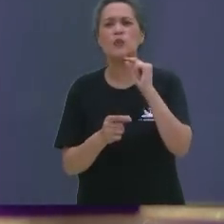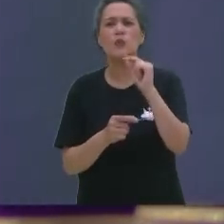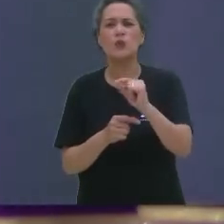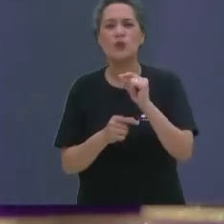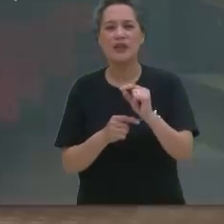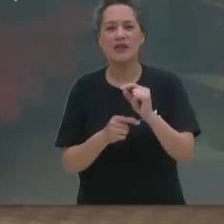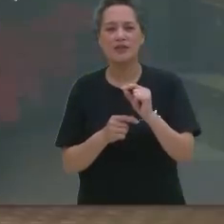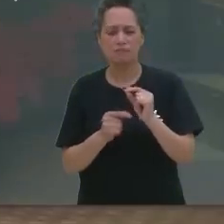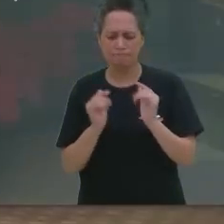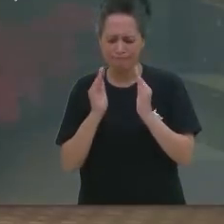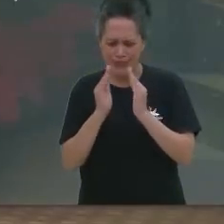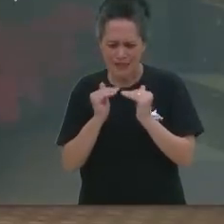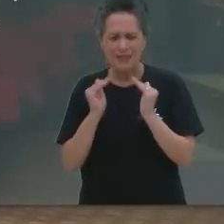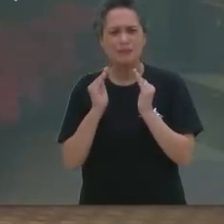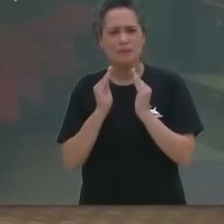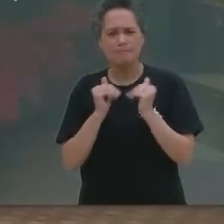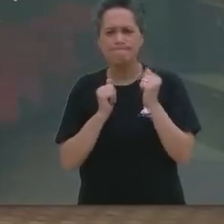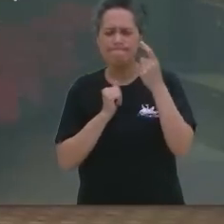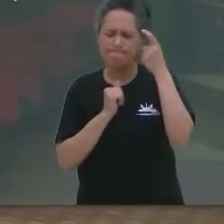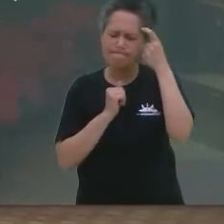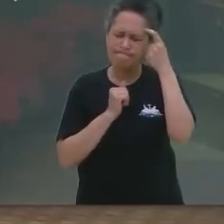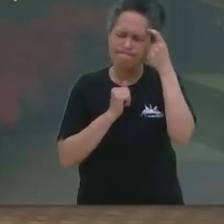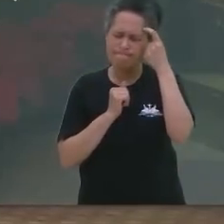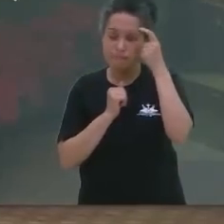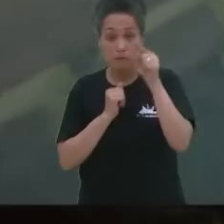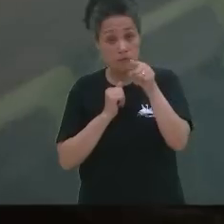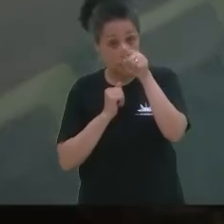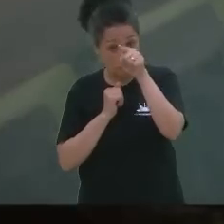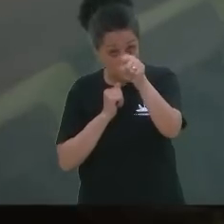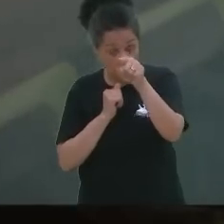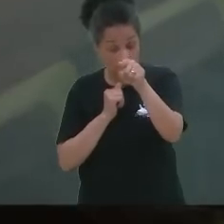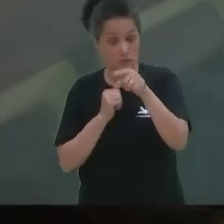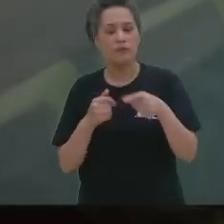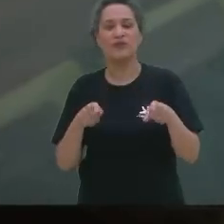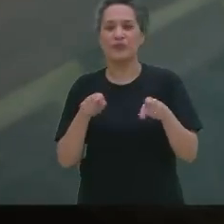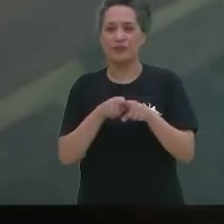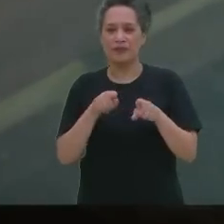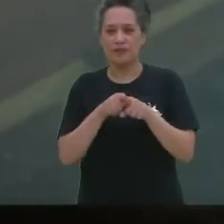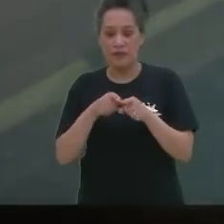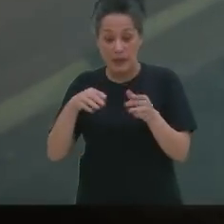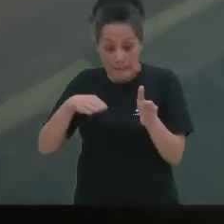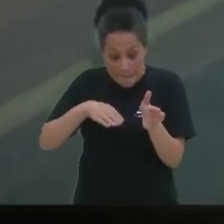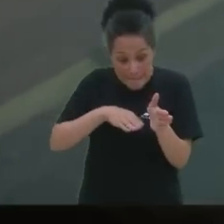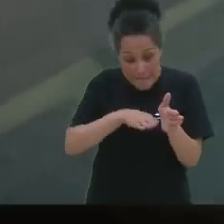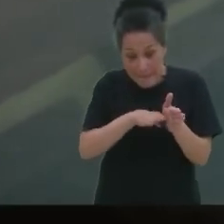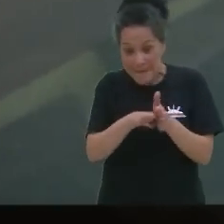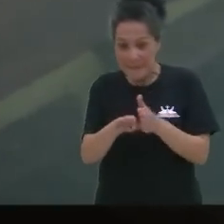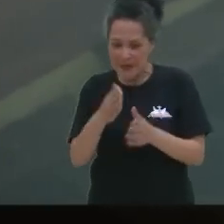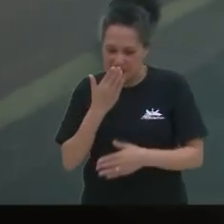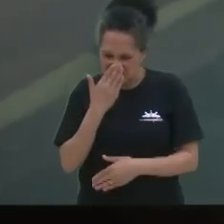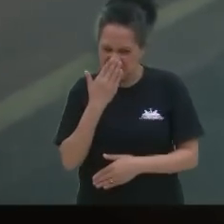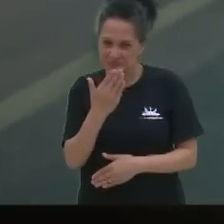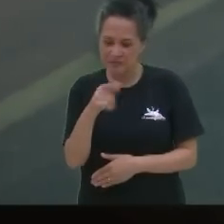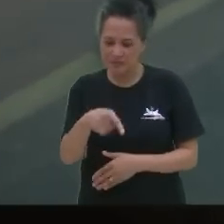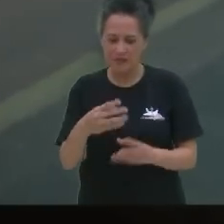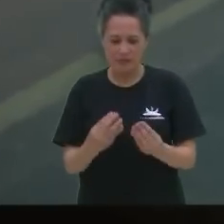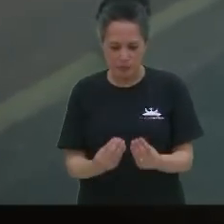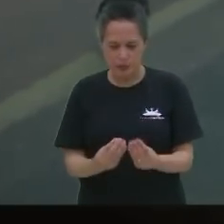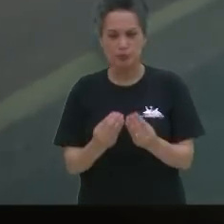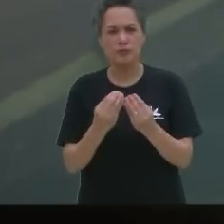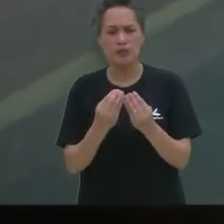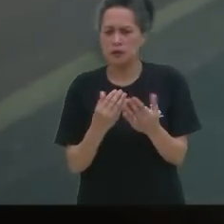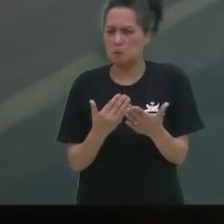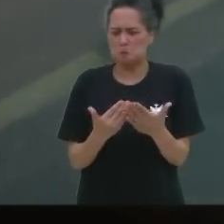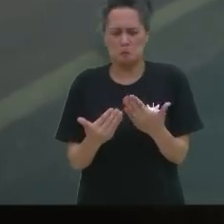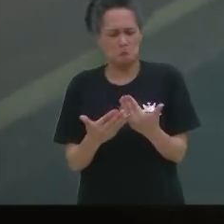intenções. E que você possa, ao passar por aqui, vindo à missa ou em outro